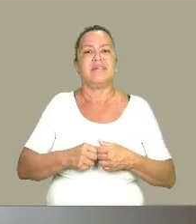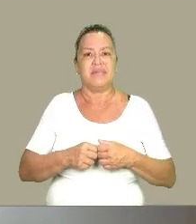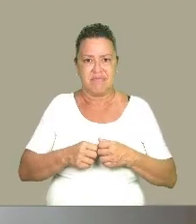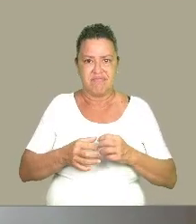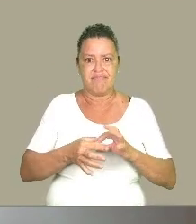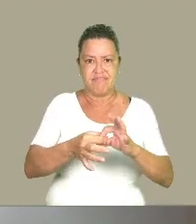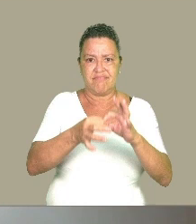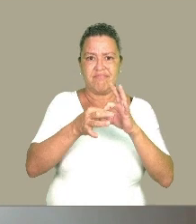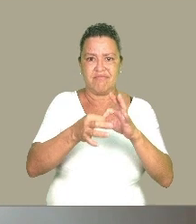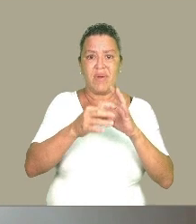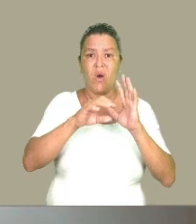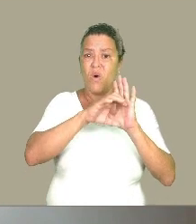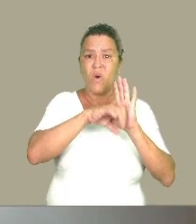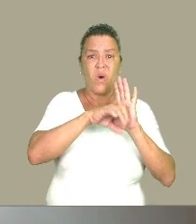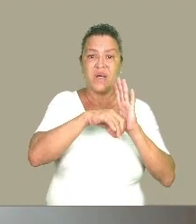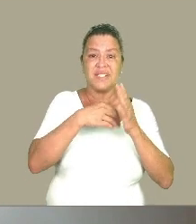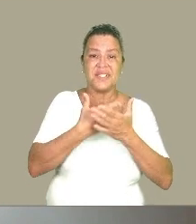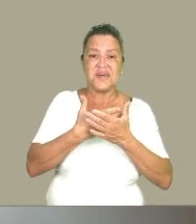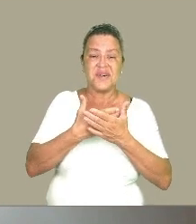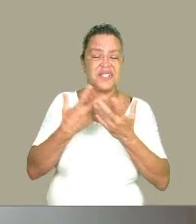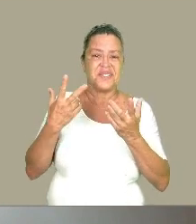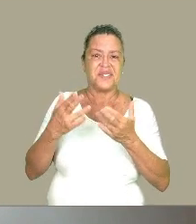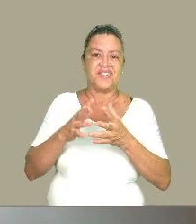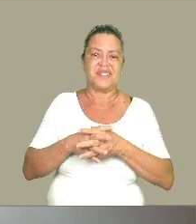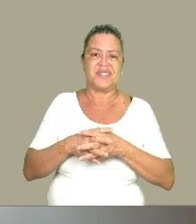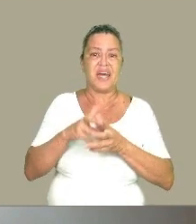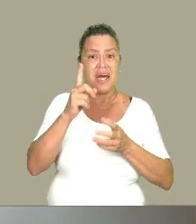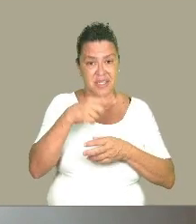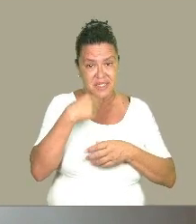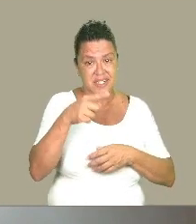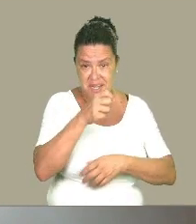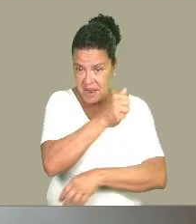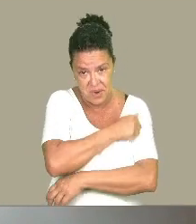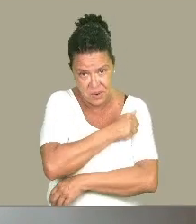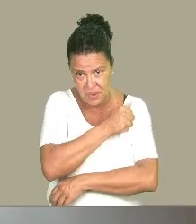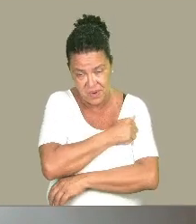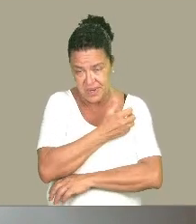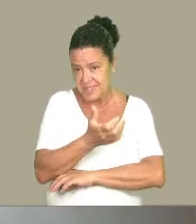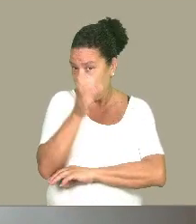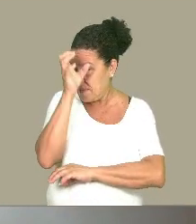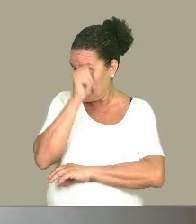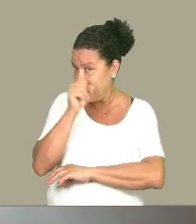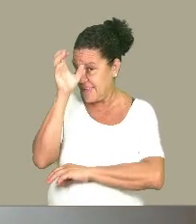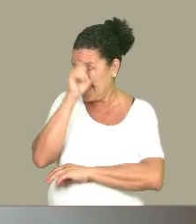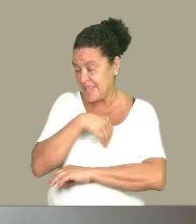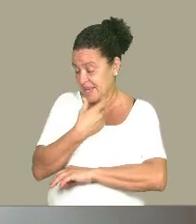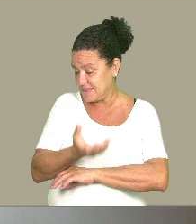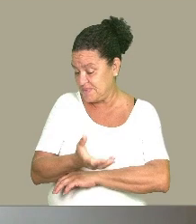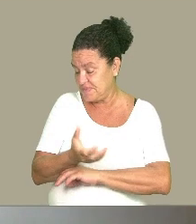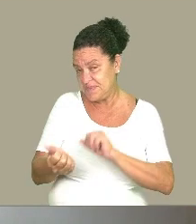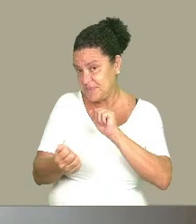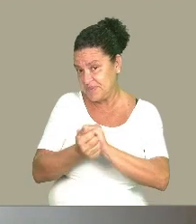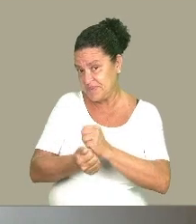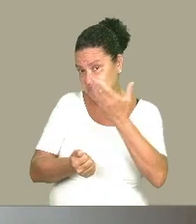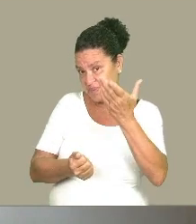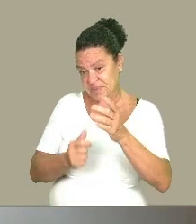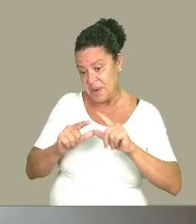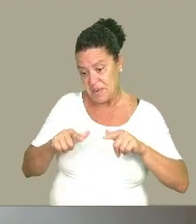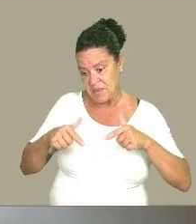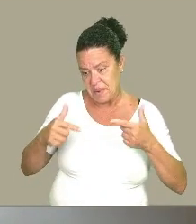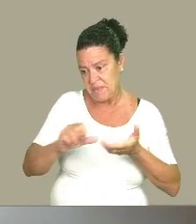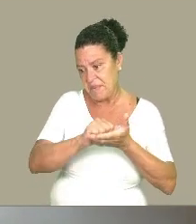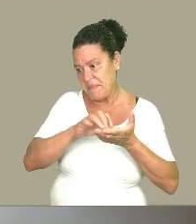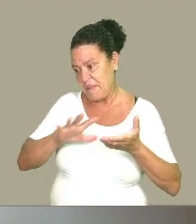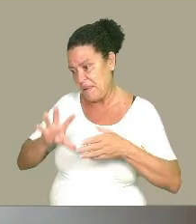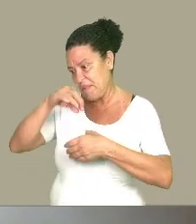verdadeiro de escola, né? Nós todos, como alunos, estamos aprendendo conjuntamente a tarefa. Mas ele